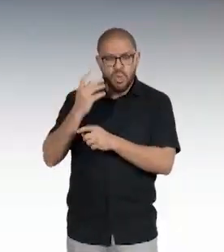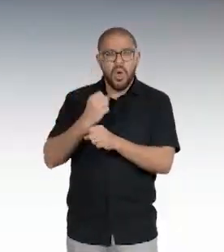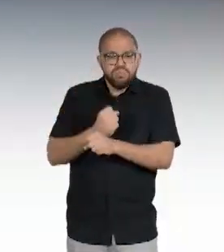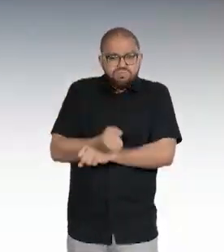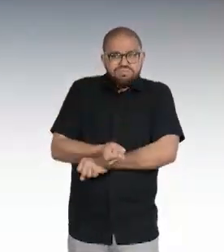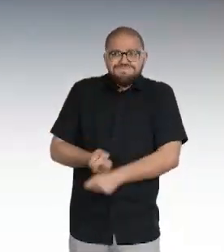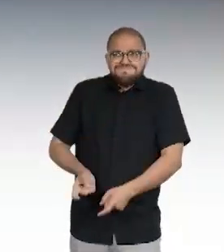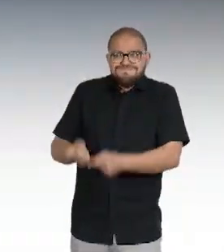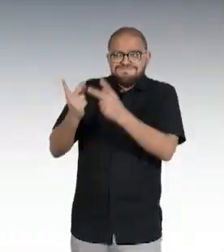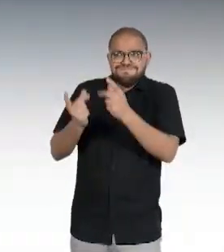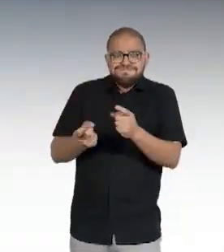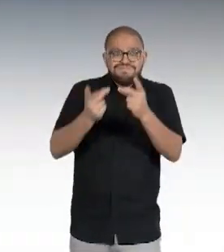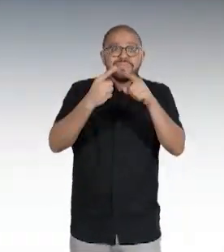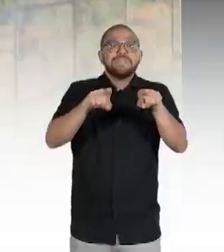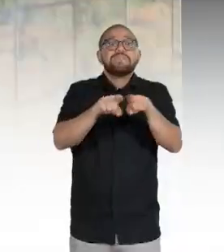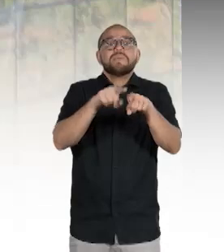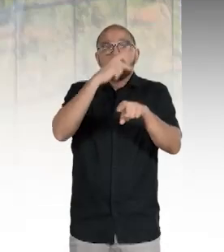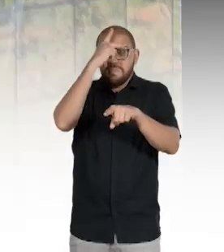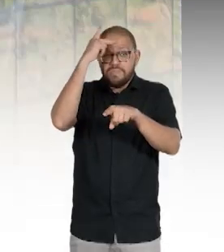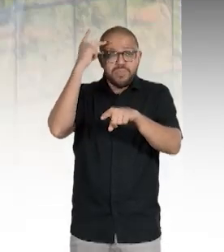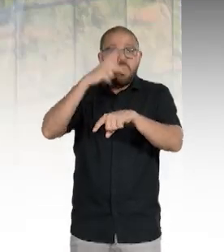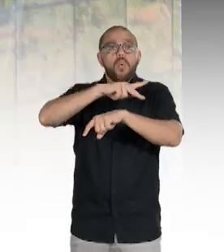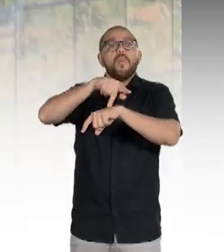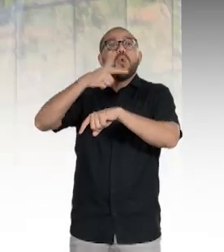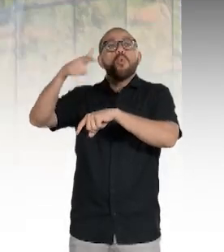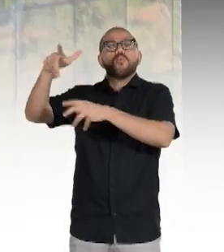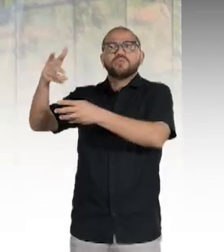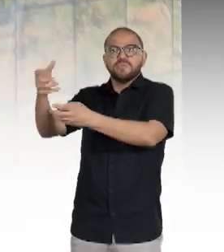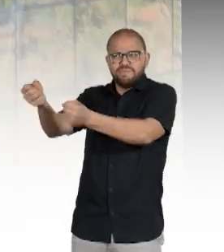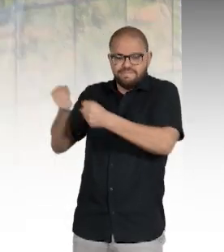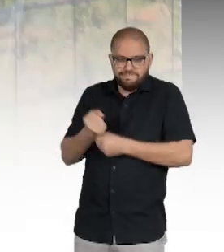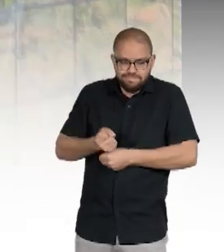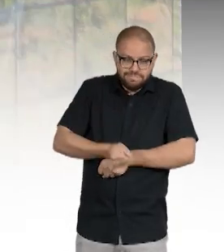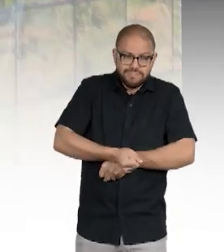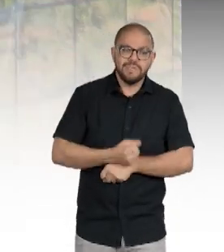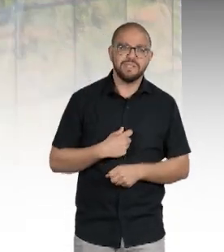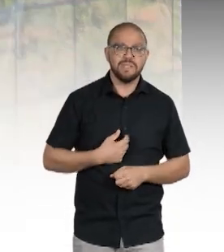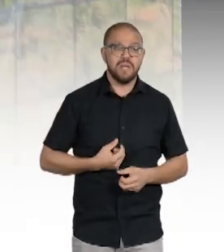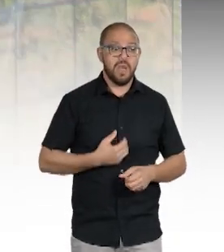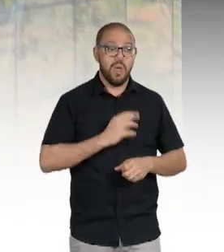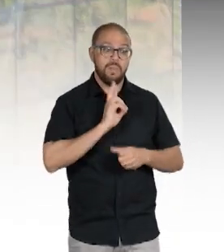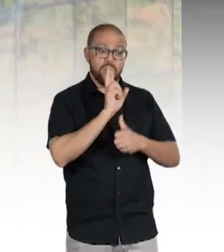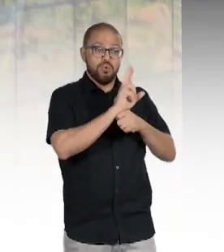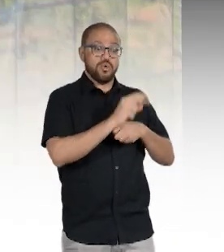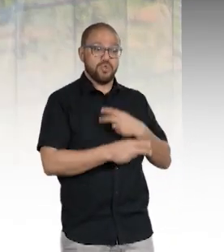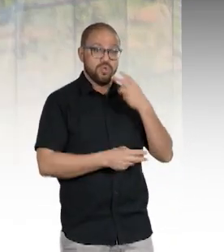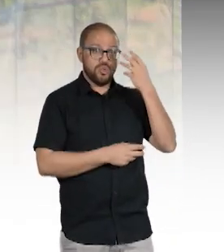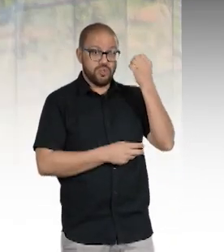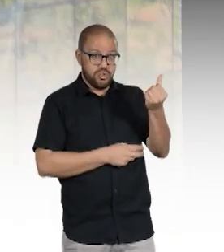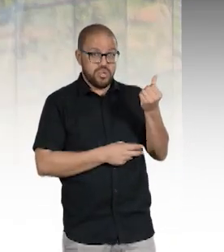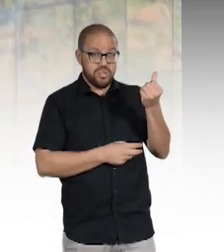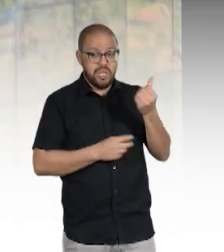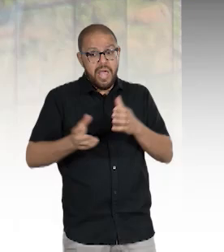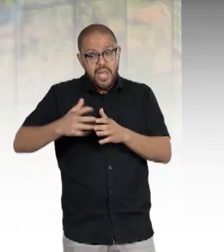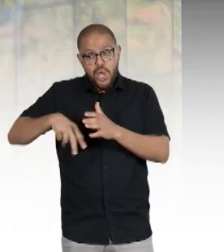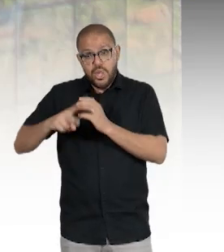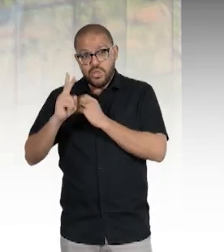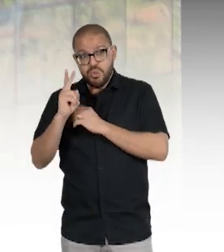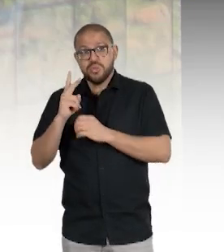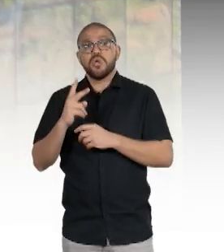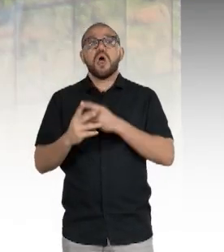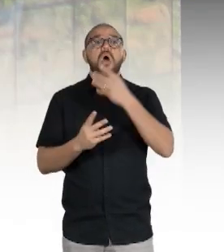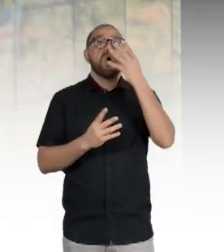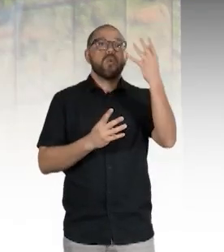e Contrabando de Imigrantes. Essa unidade vai contar com 6 procuradores, 2 procuradores regionais e